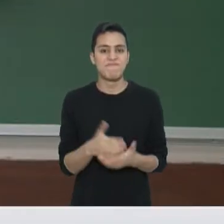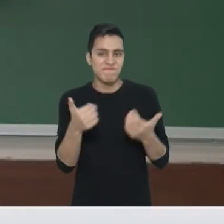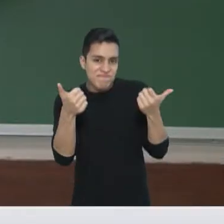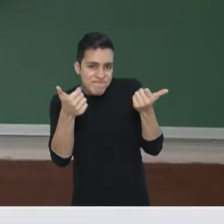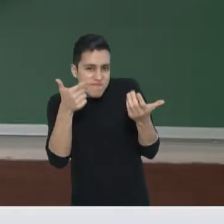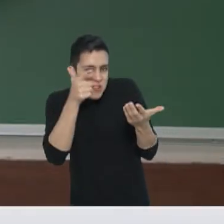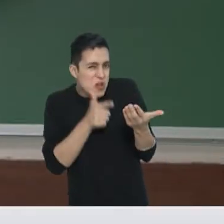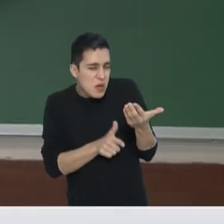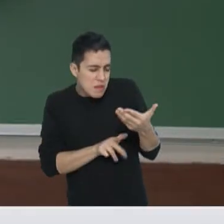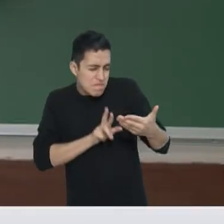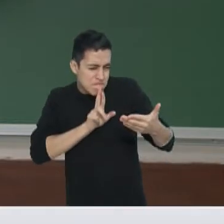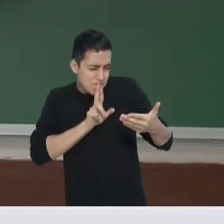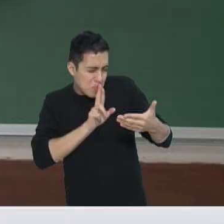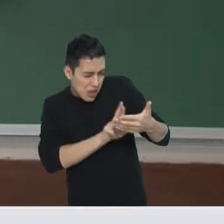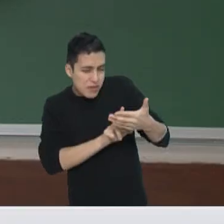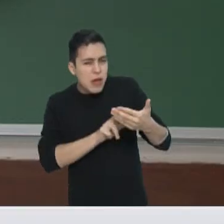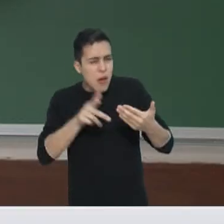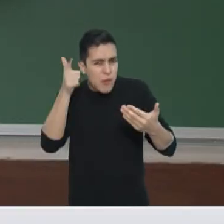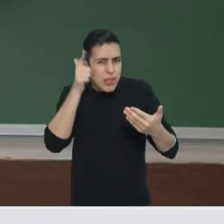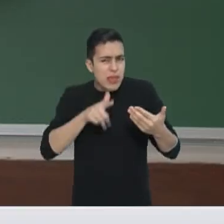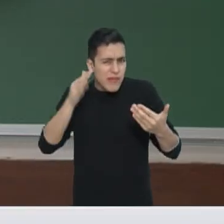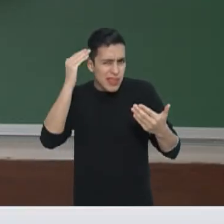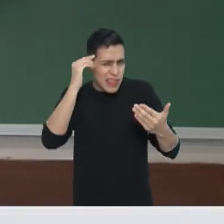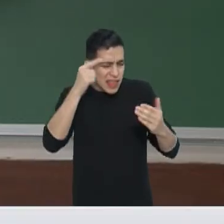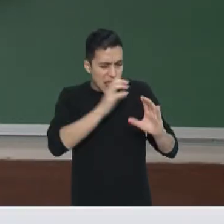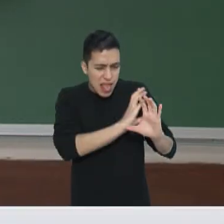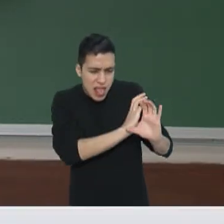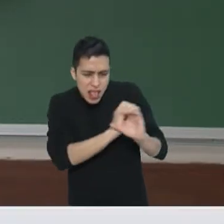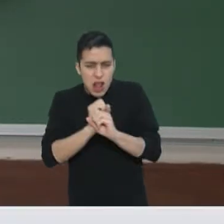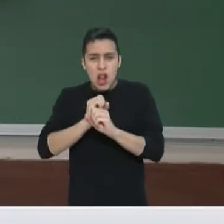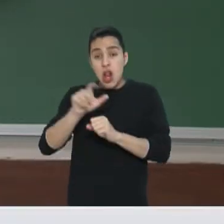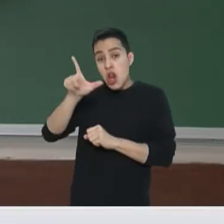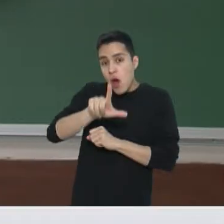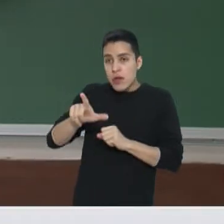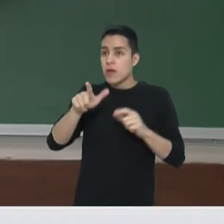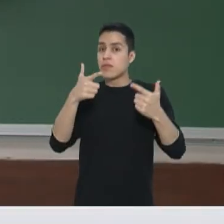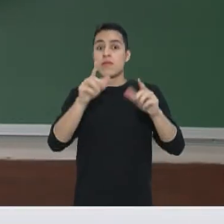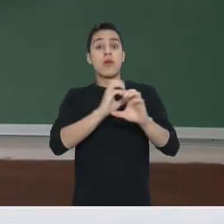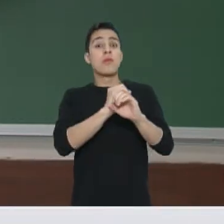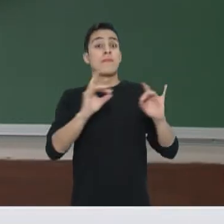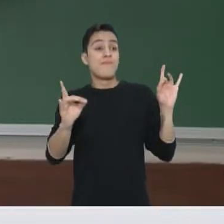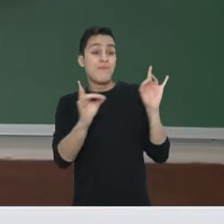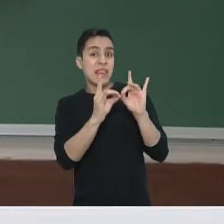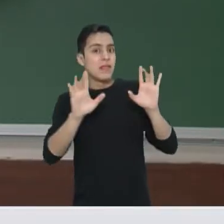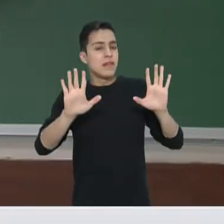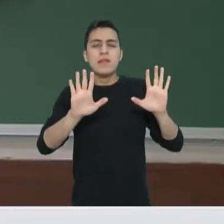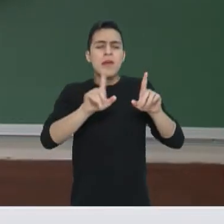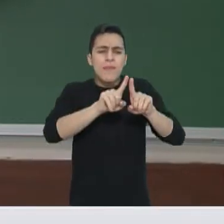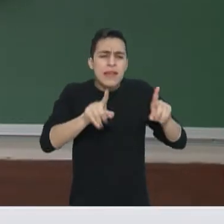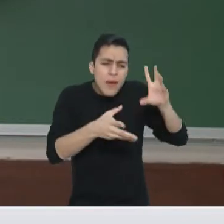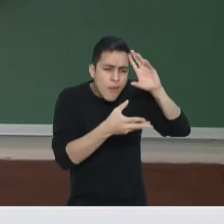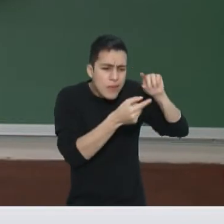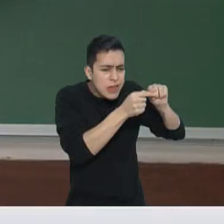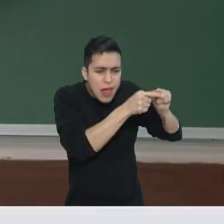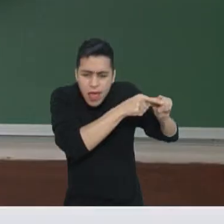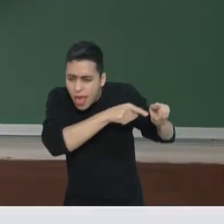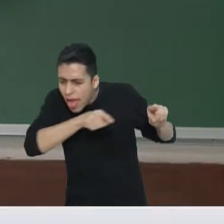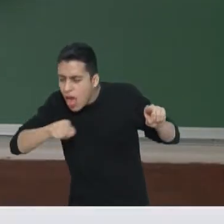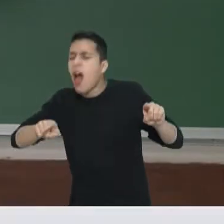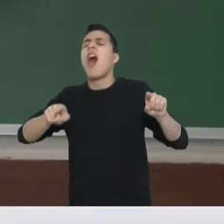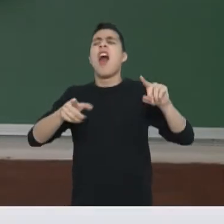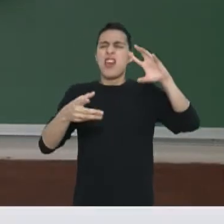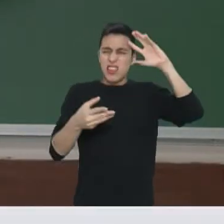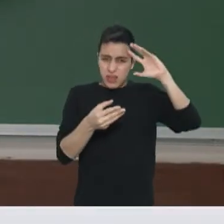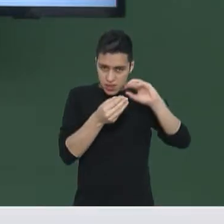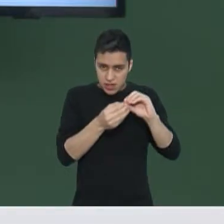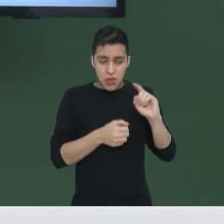Conseguiu fazer? Conseguiu entender a lógica? Não existe uma conta específica ali, é você entender o que está acontecendo. Então vamos lá.